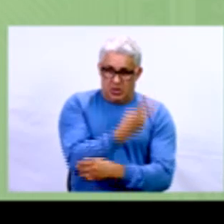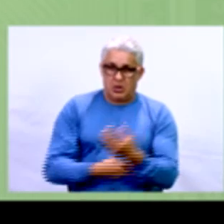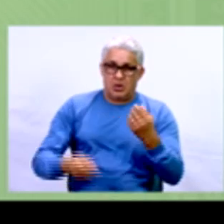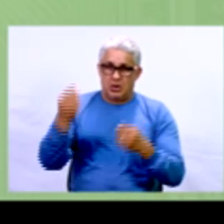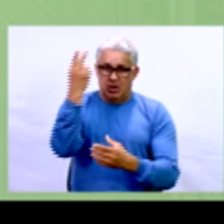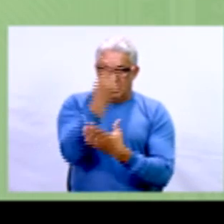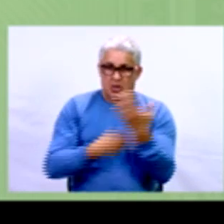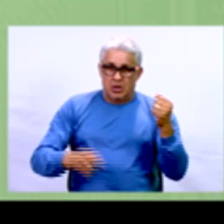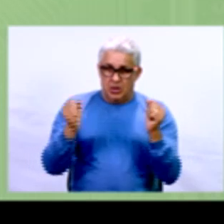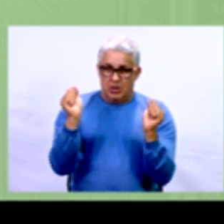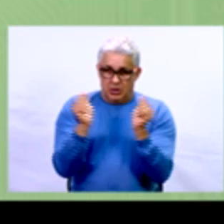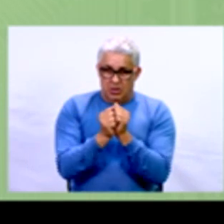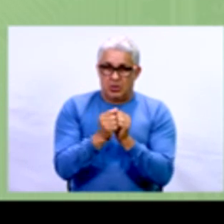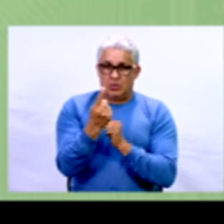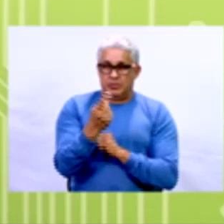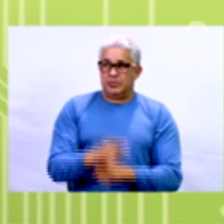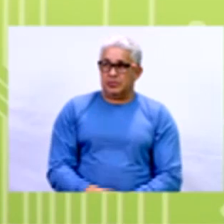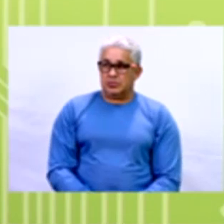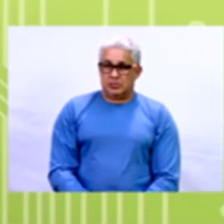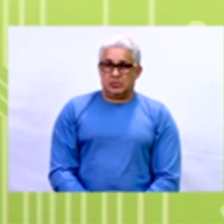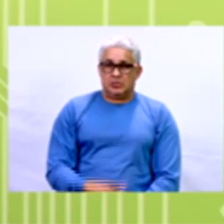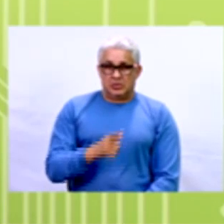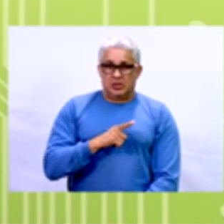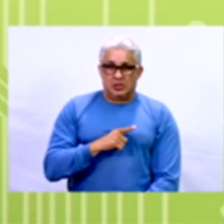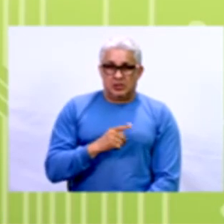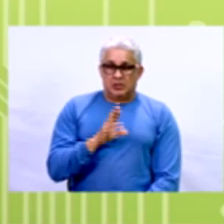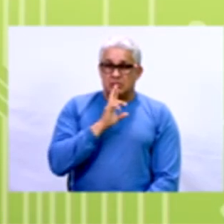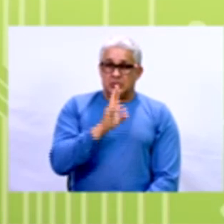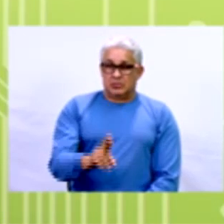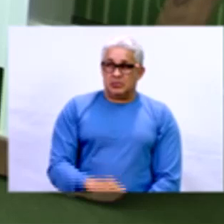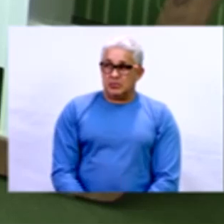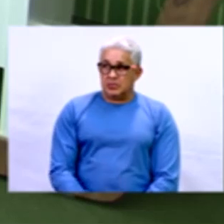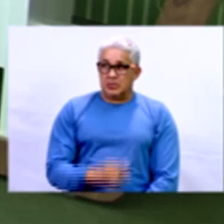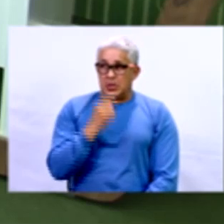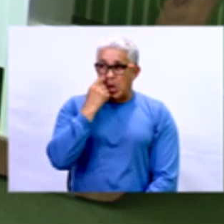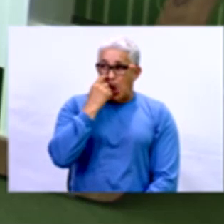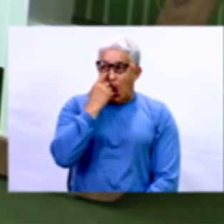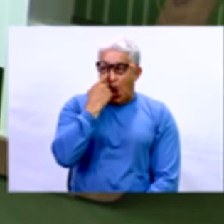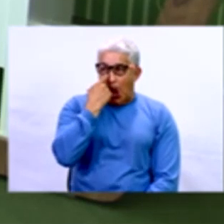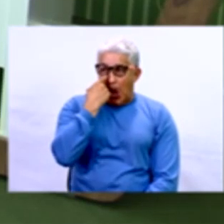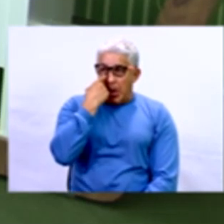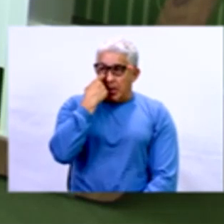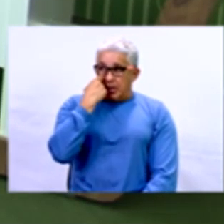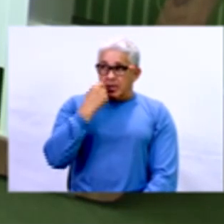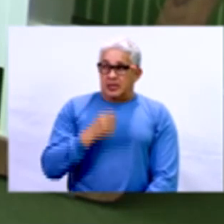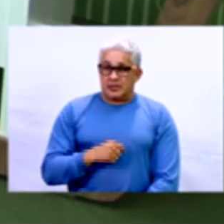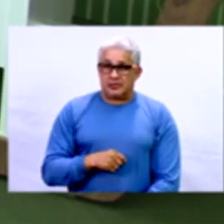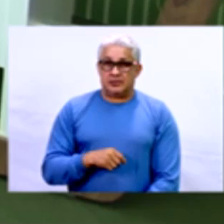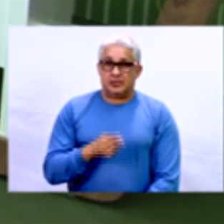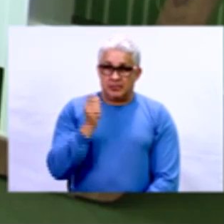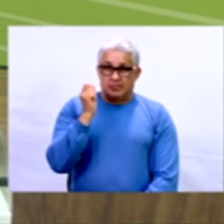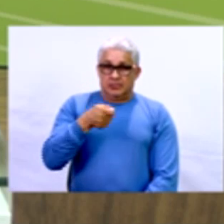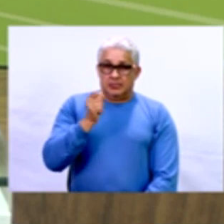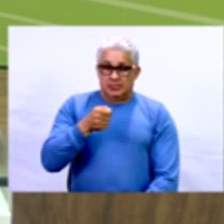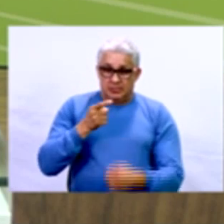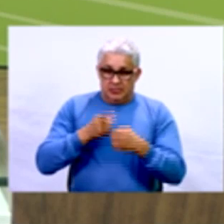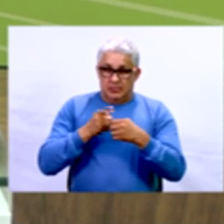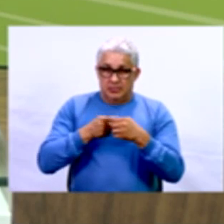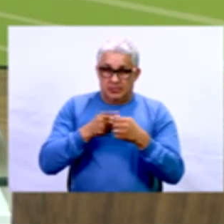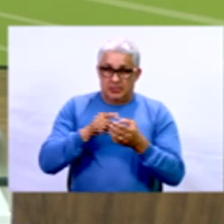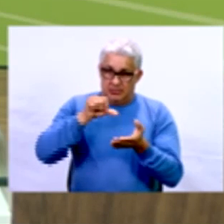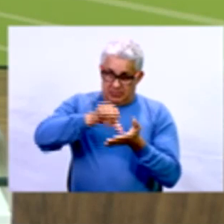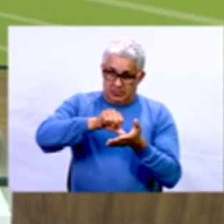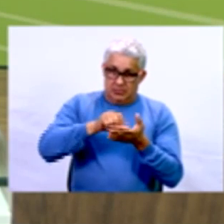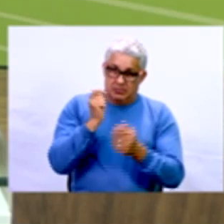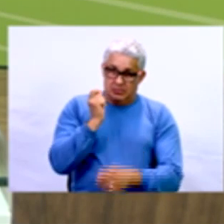ok? E aí, professor, mais alguma resposta aí? Temos sim, professora. Machadinho do Oeste, o polo de